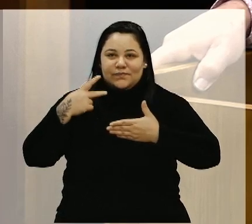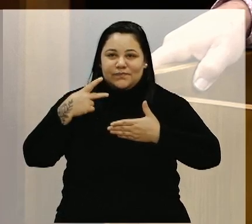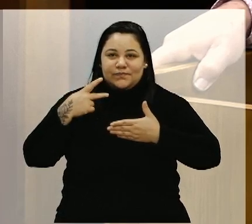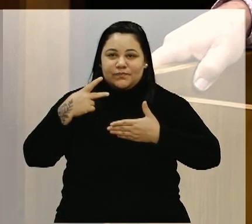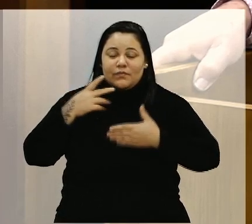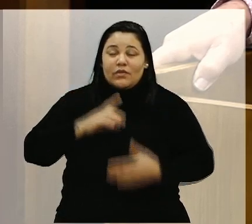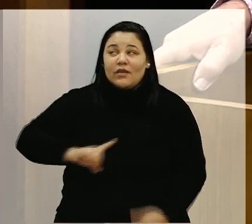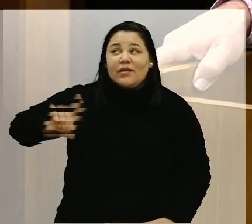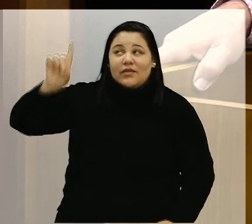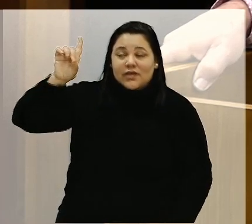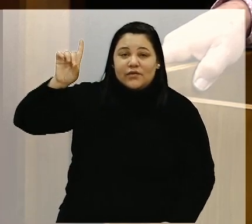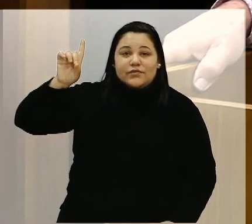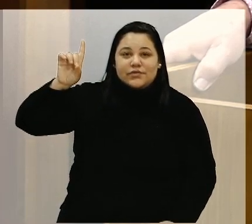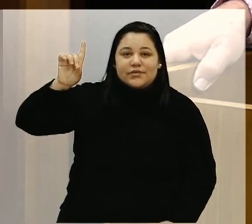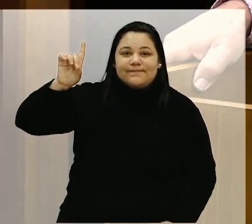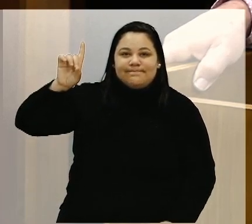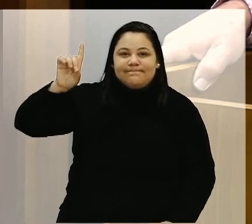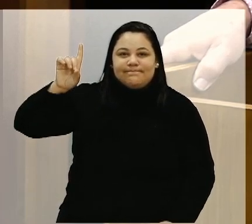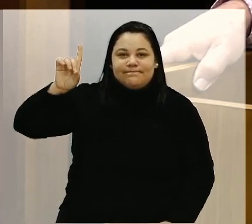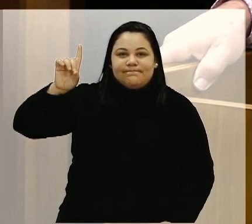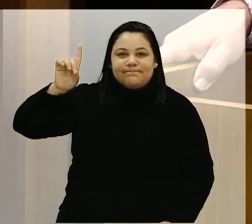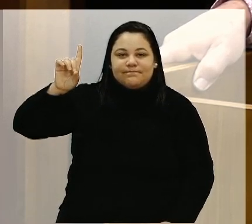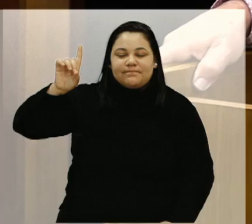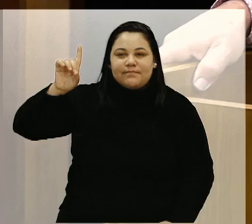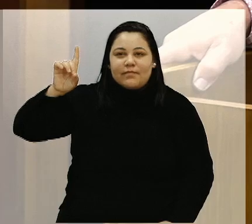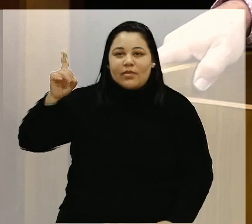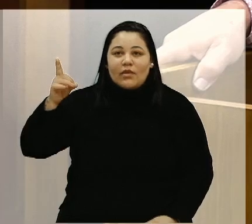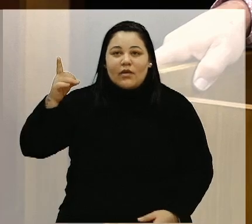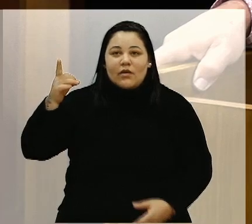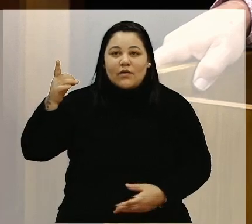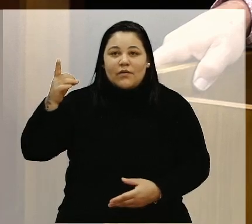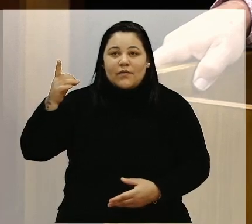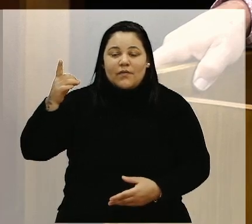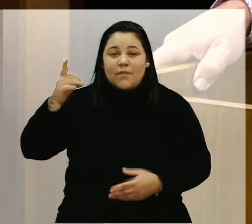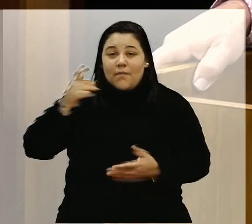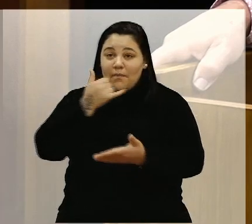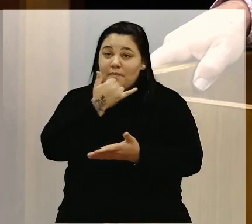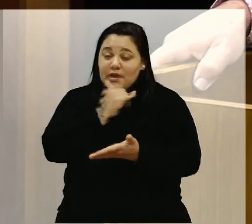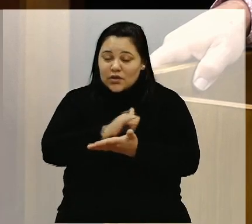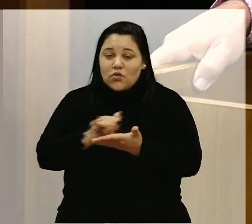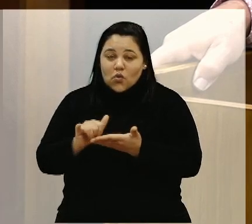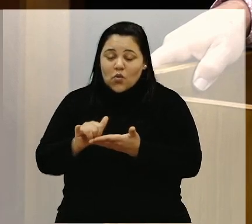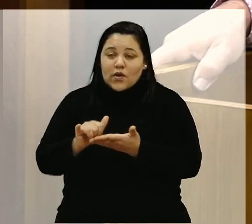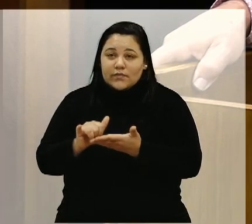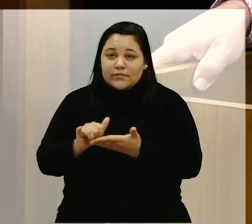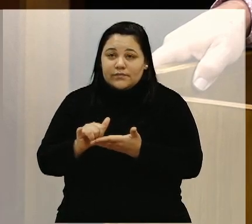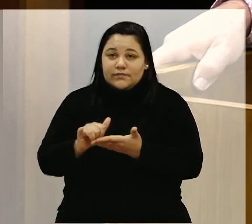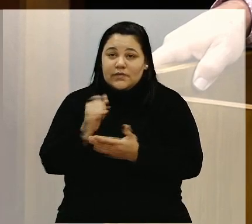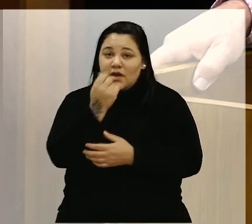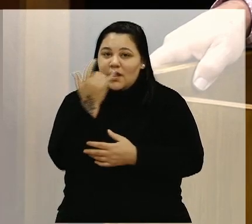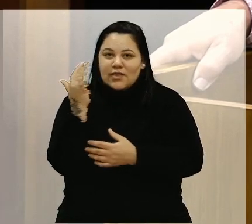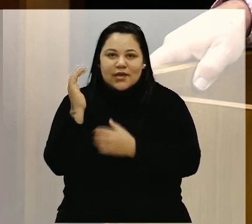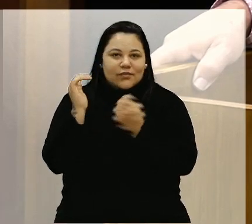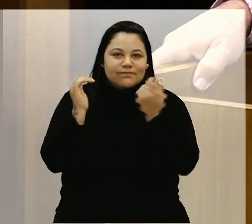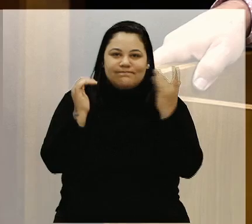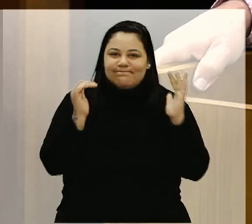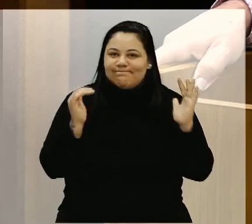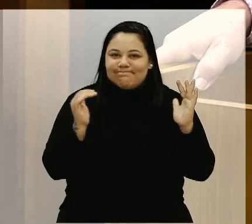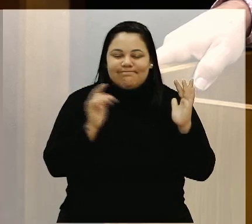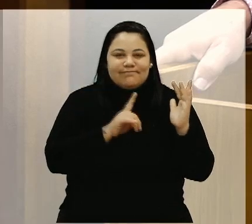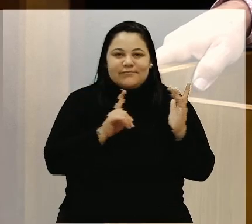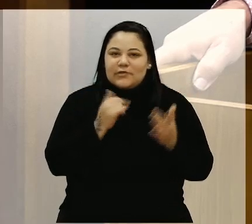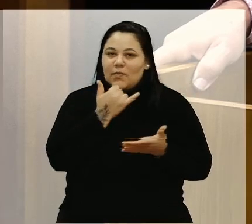Deus colocou no mundo o ser humano. Deus perdoa. A natureza, o meio ambiente não perdoa.